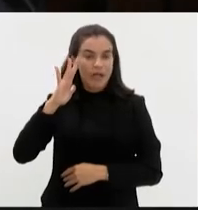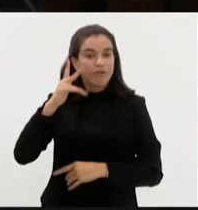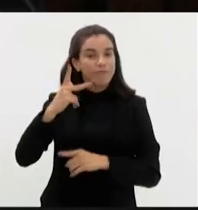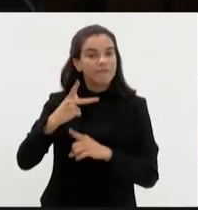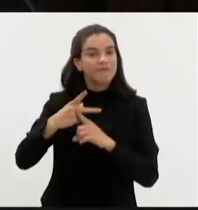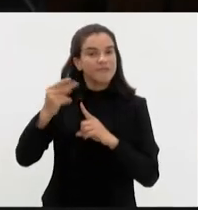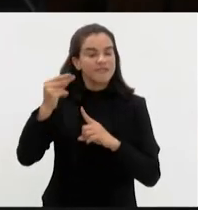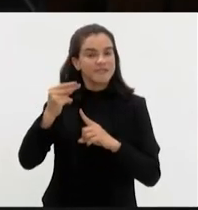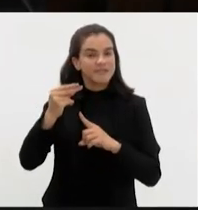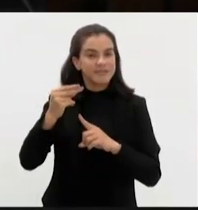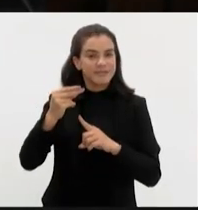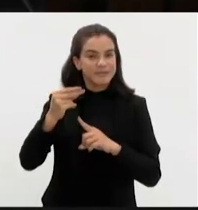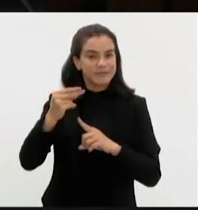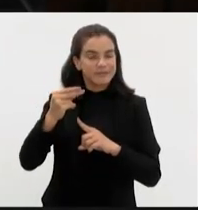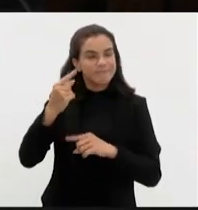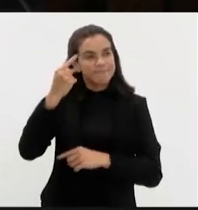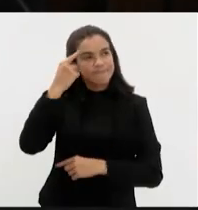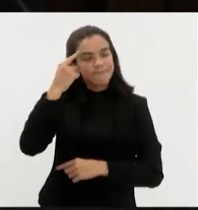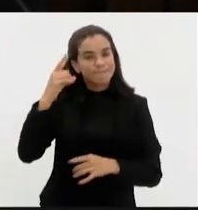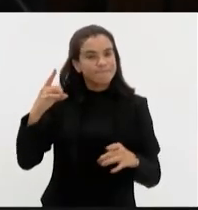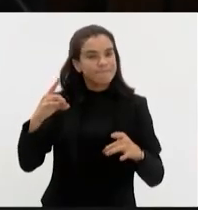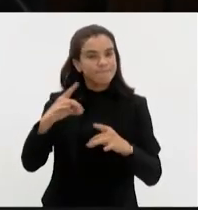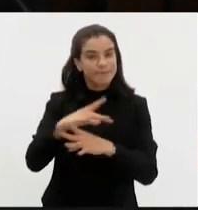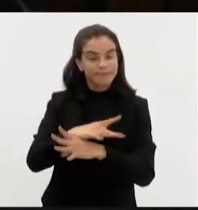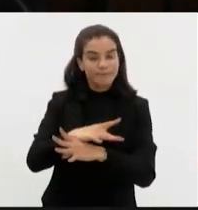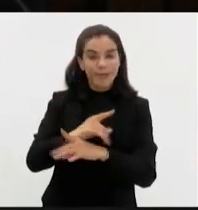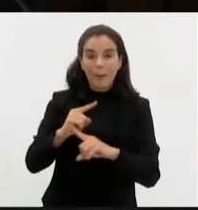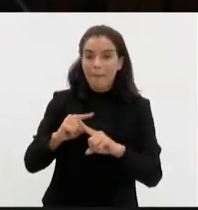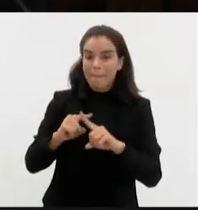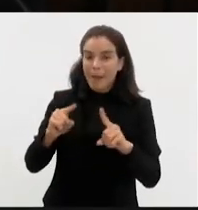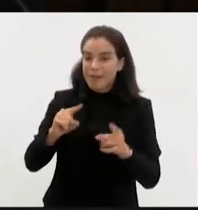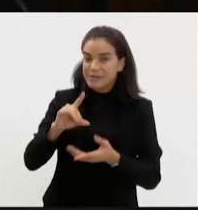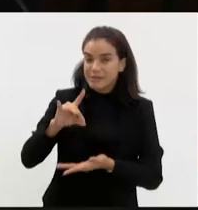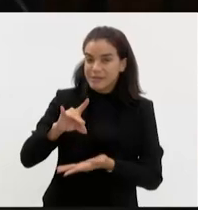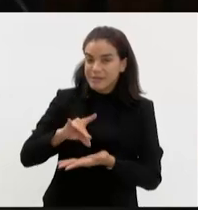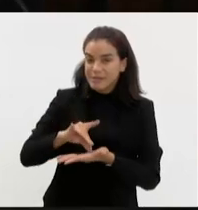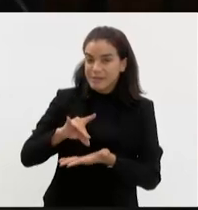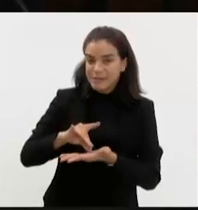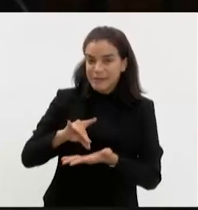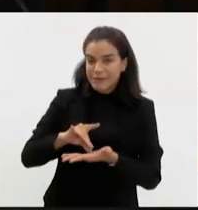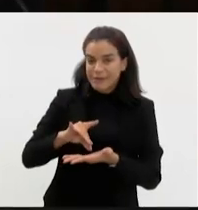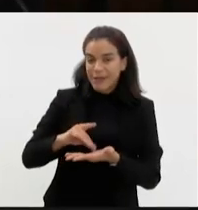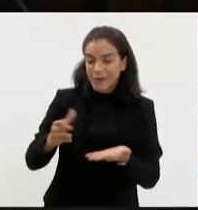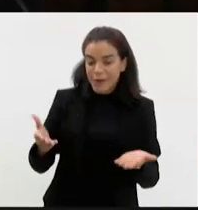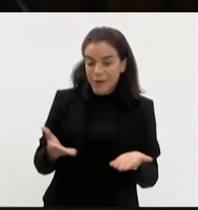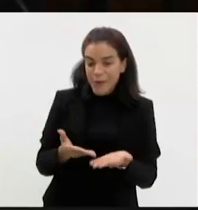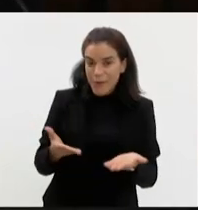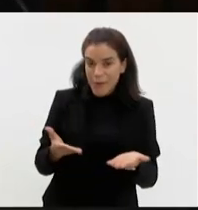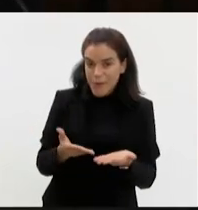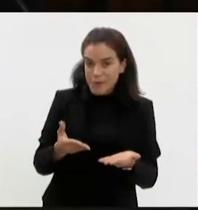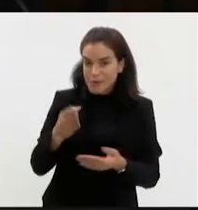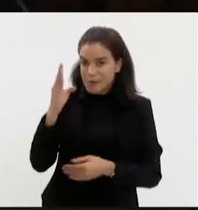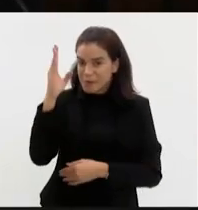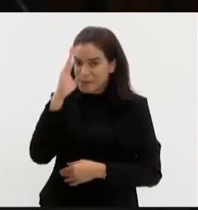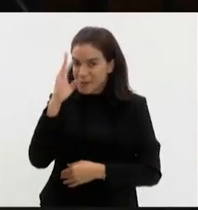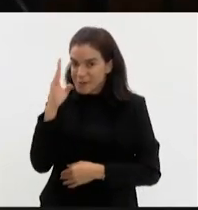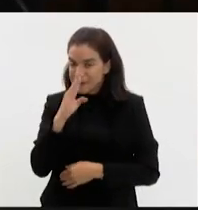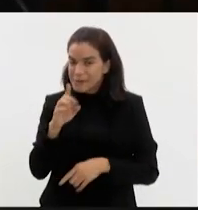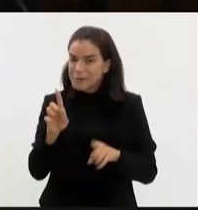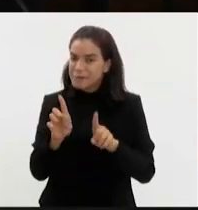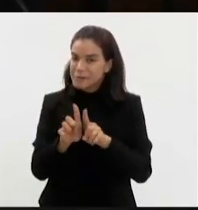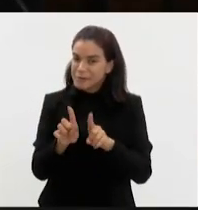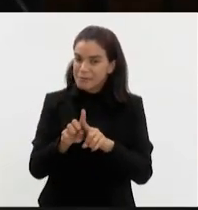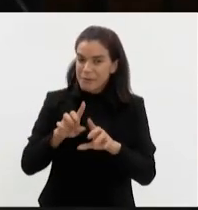né Eh mas o fato é que nós vivemos Não só no Brasil mas no